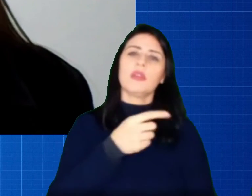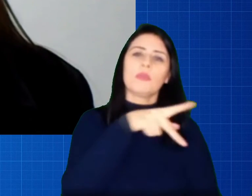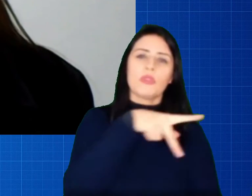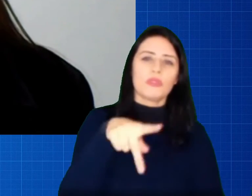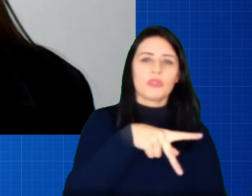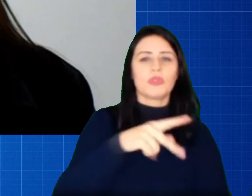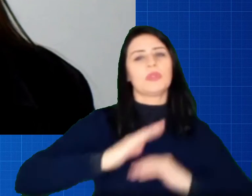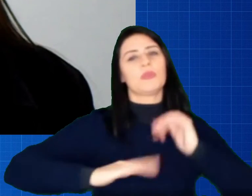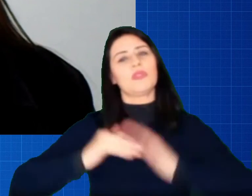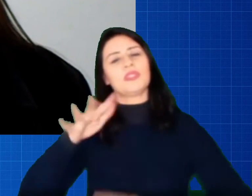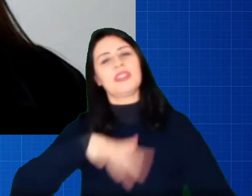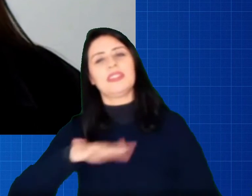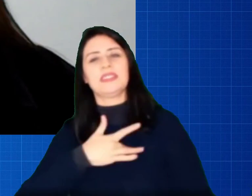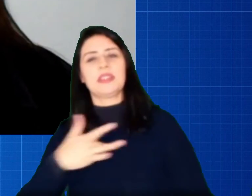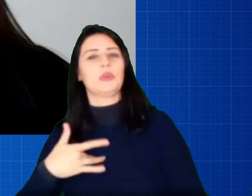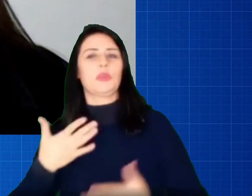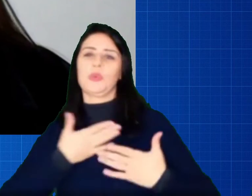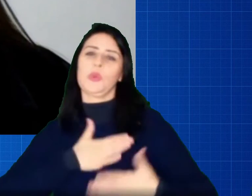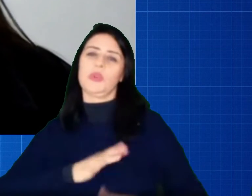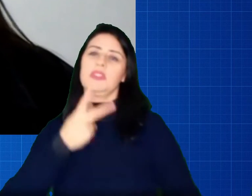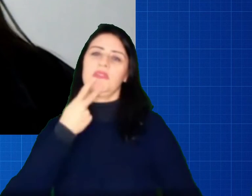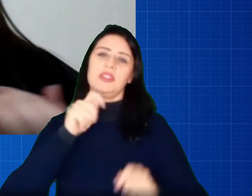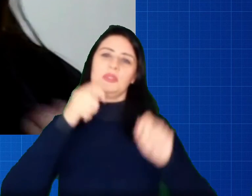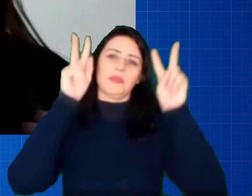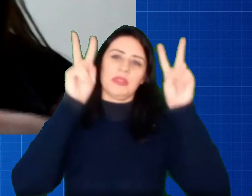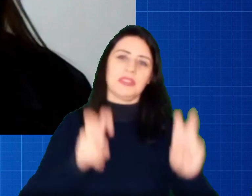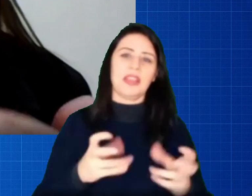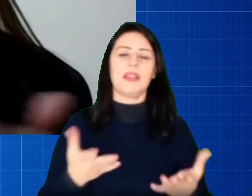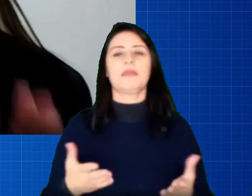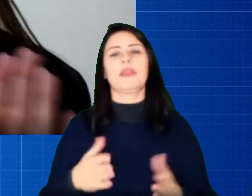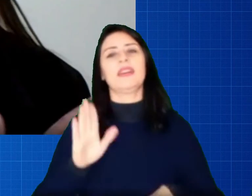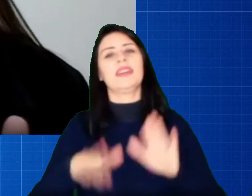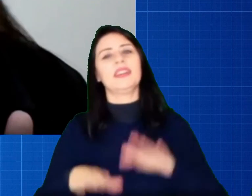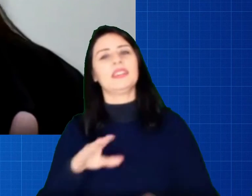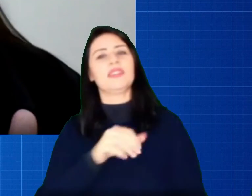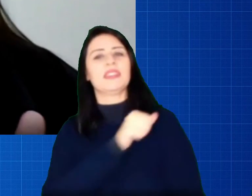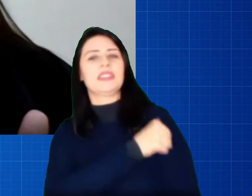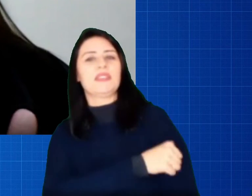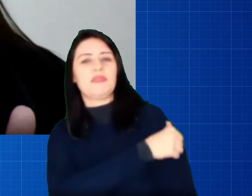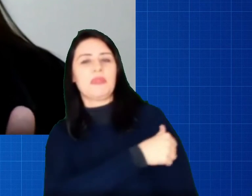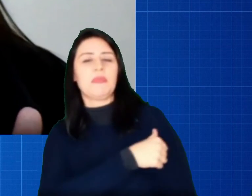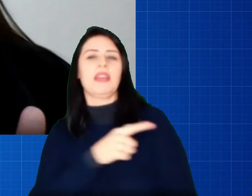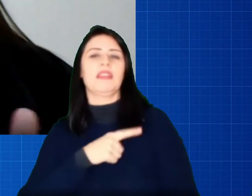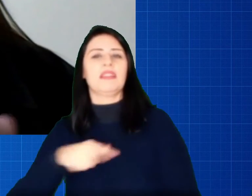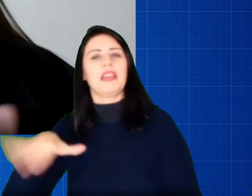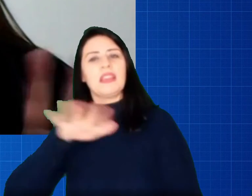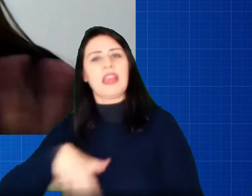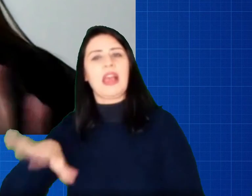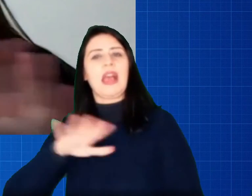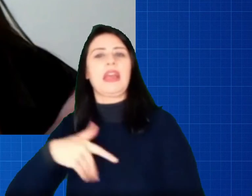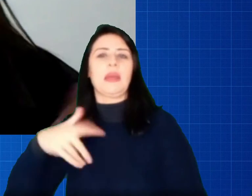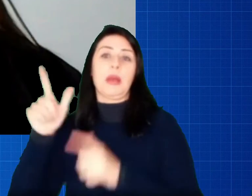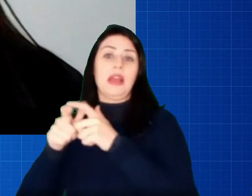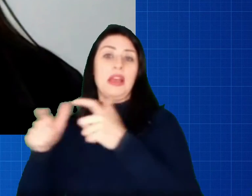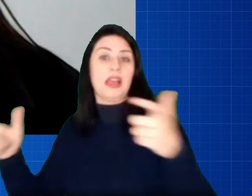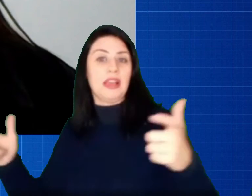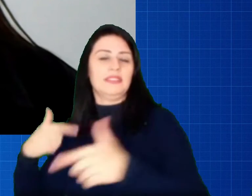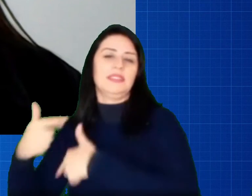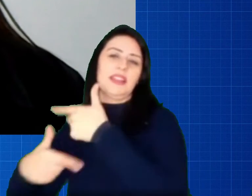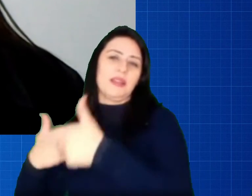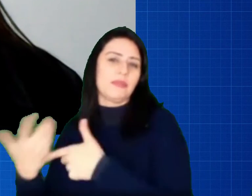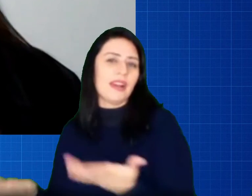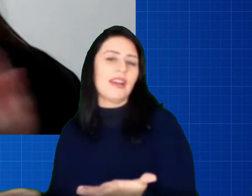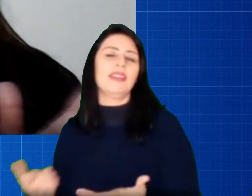mesmo abordagens, né? Porque a gente sabe que tem muitos professores, ou até mesmo profissionais de saúde, que não gostam muito de falar sobre isso. Né? Às vezes, enfermeiros assim, que trabalham